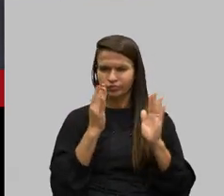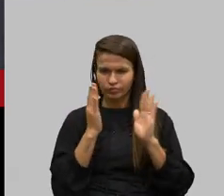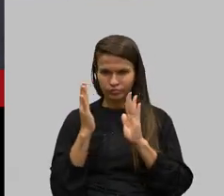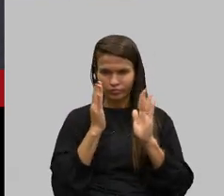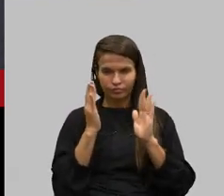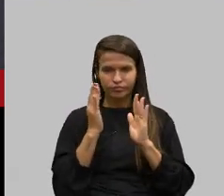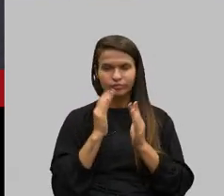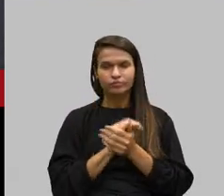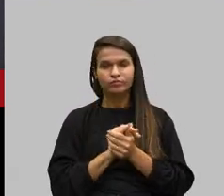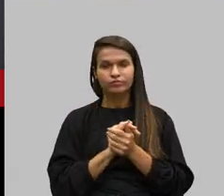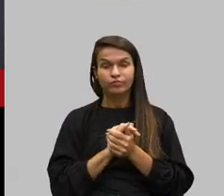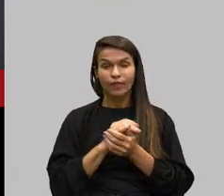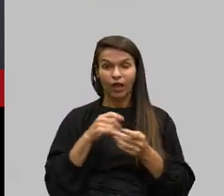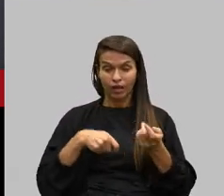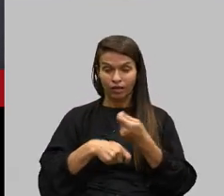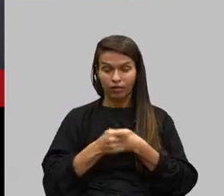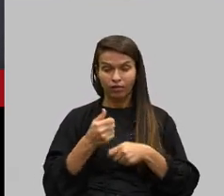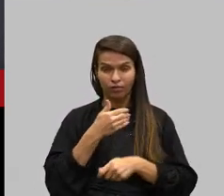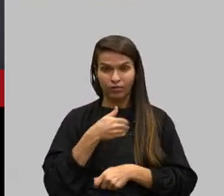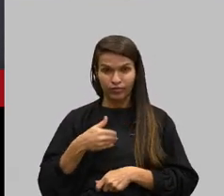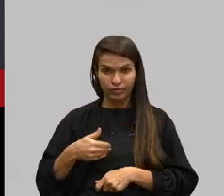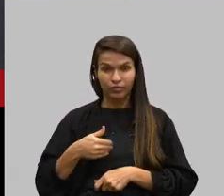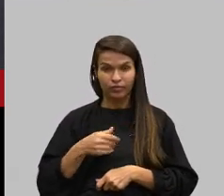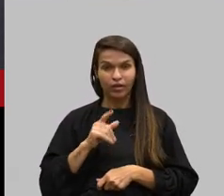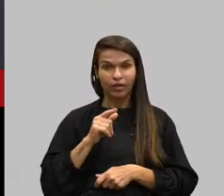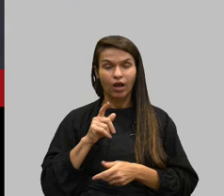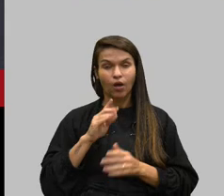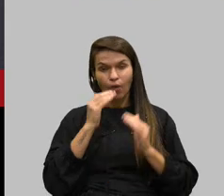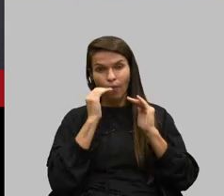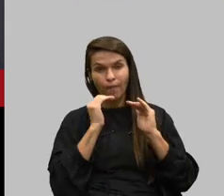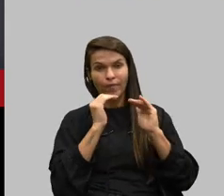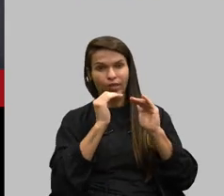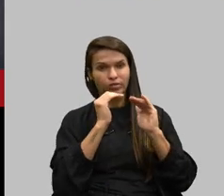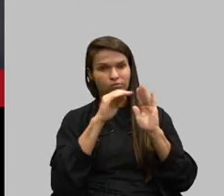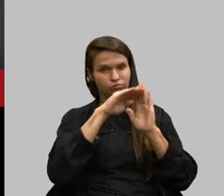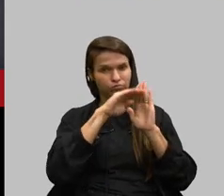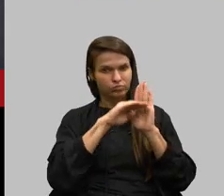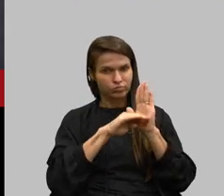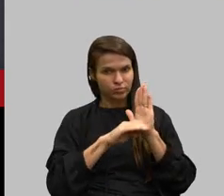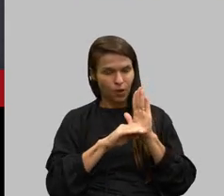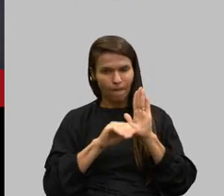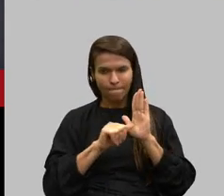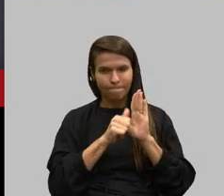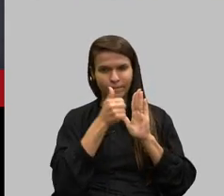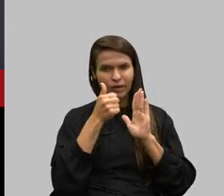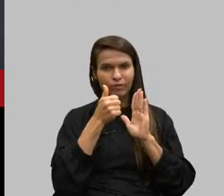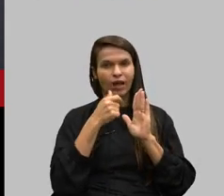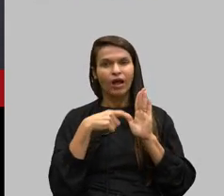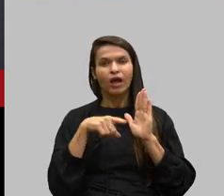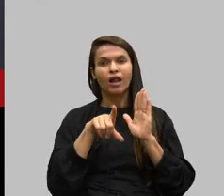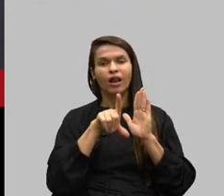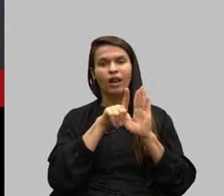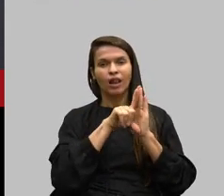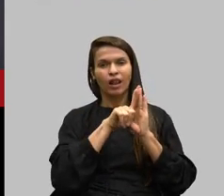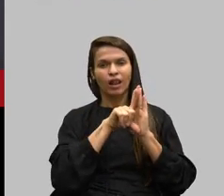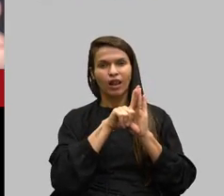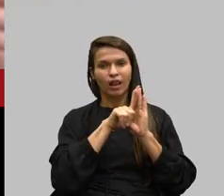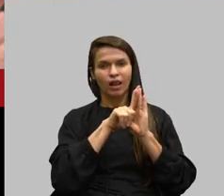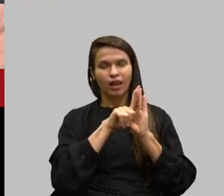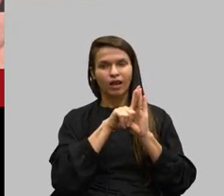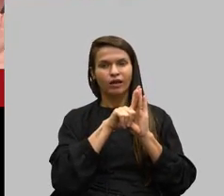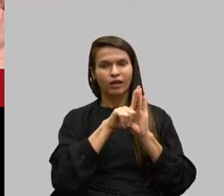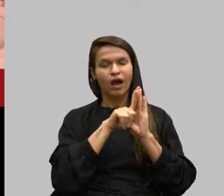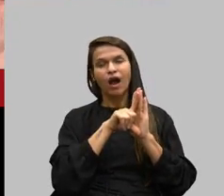a administração pública ela é tem que obedecer princípios e o primeiro princípio chama-se legalidade a